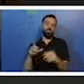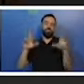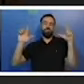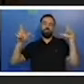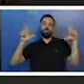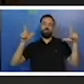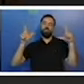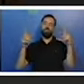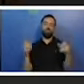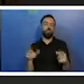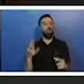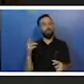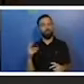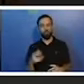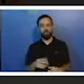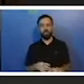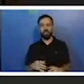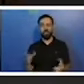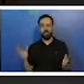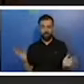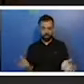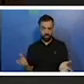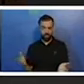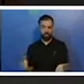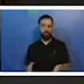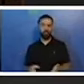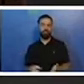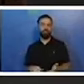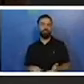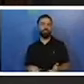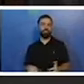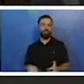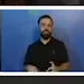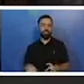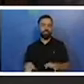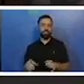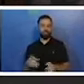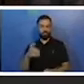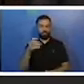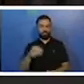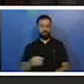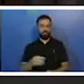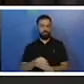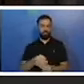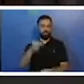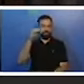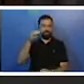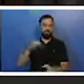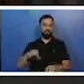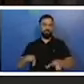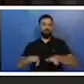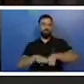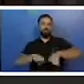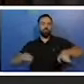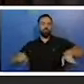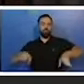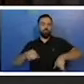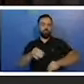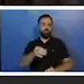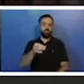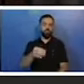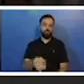isso mesmo que nós vamos fazer no chão agora para vocês mais uma parte né Nós vamos para o chão Vamos para o chão vamos